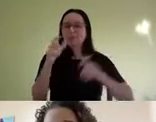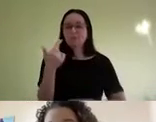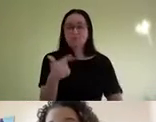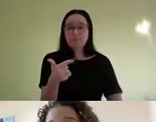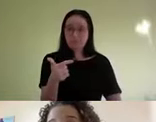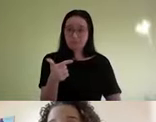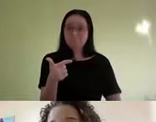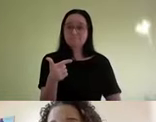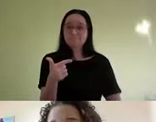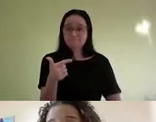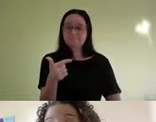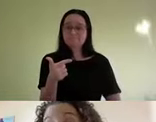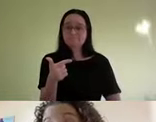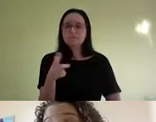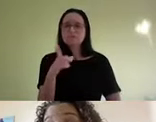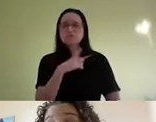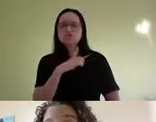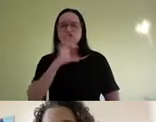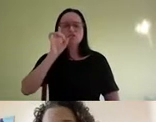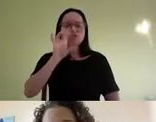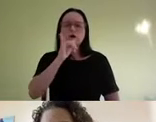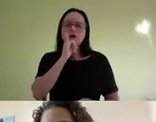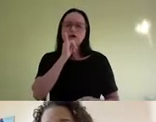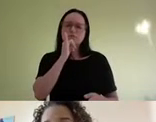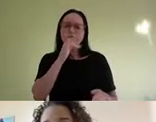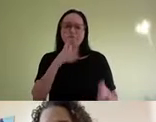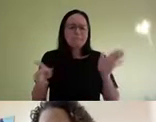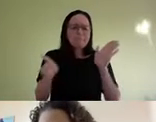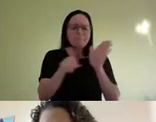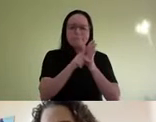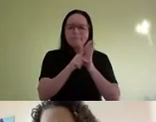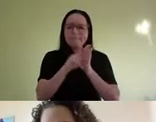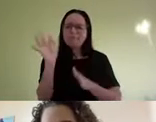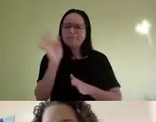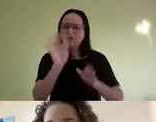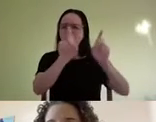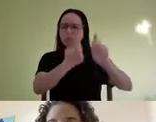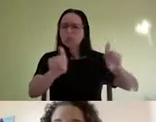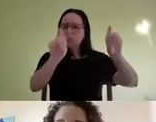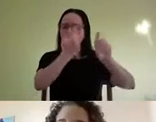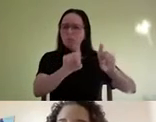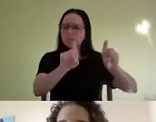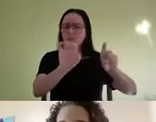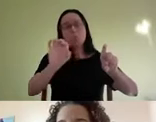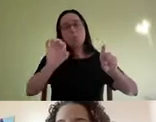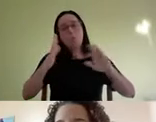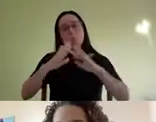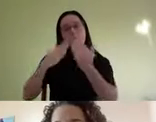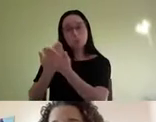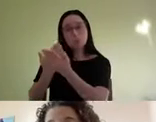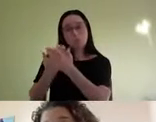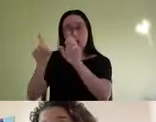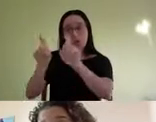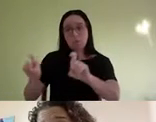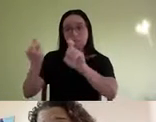você só tinha acesso ao computador ao laboratório da faculdade ou da escola onde você estava e eu estudava dentro da